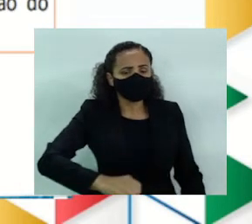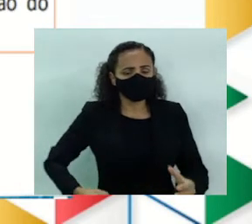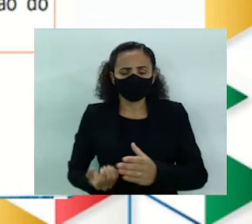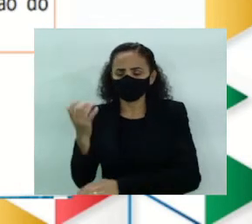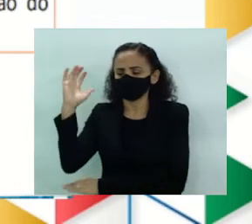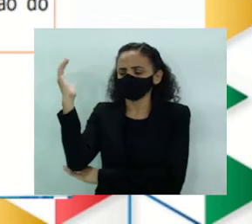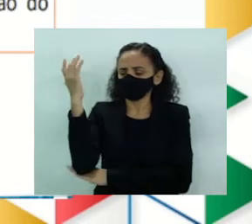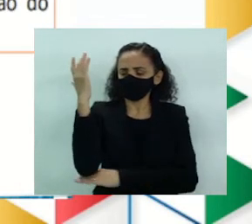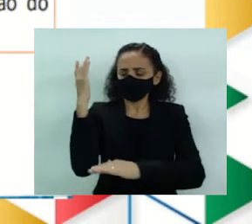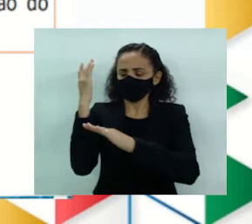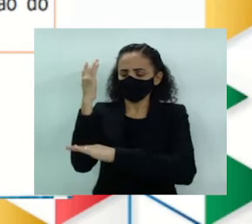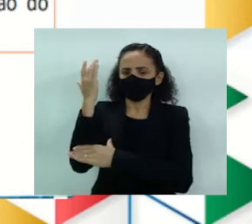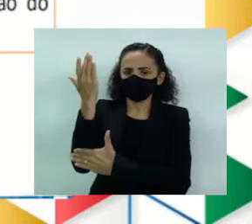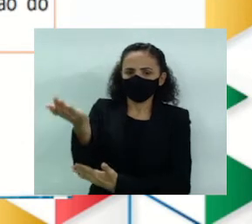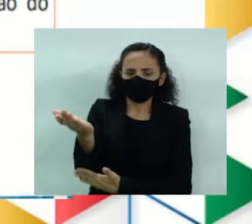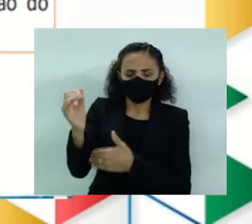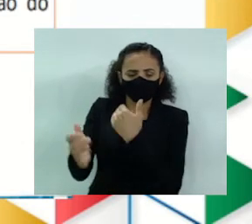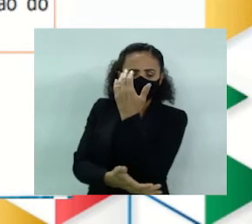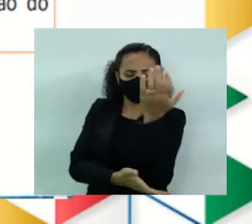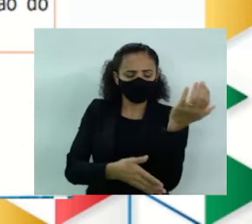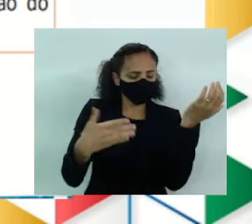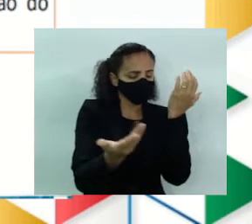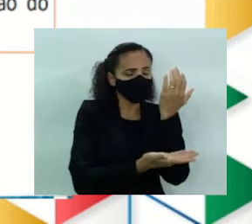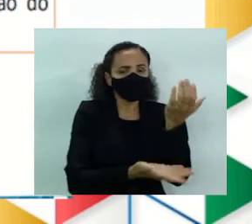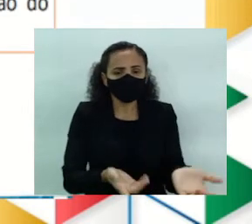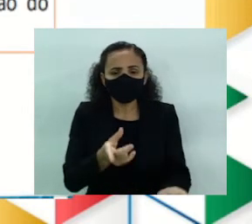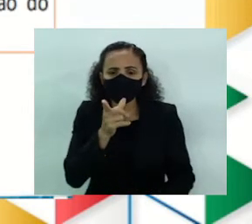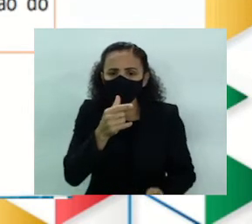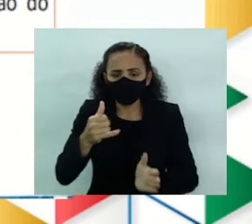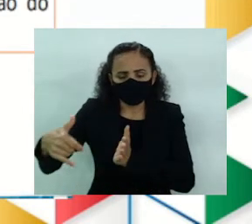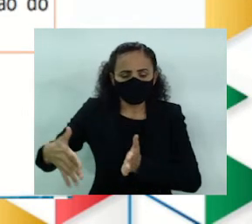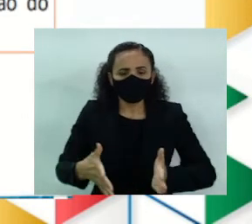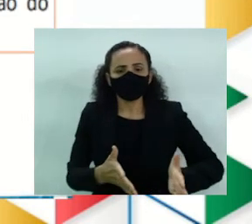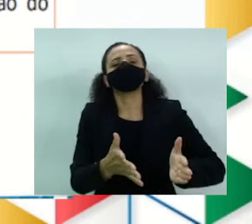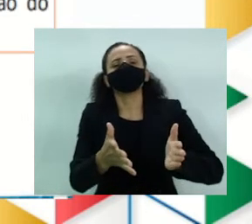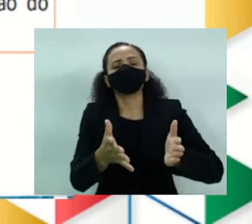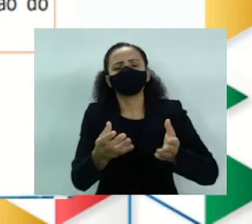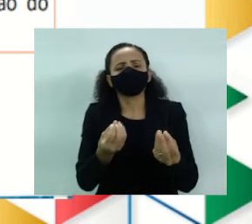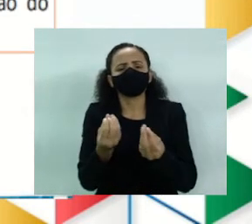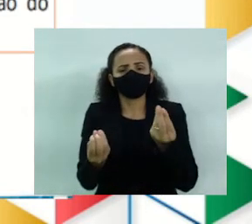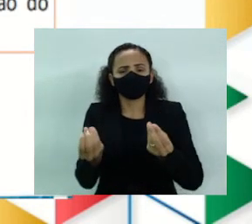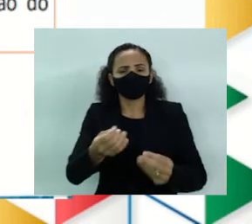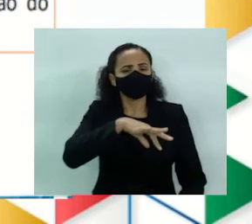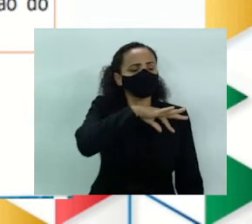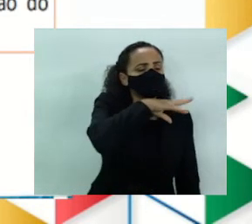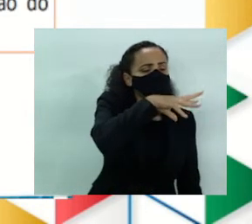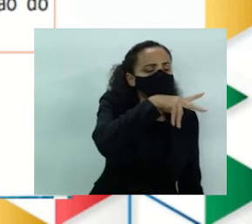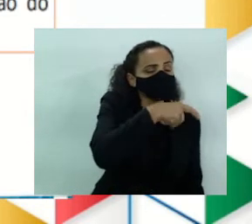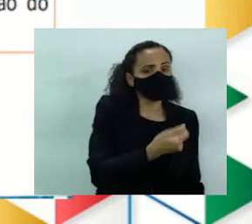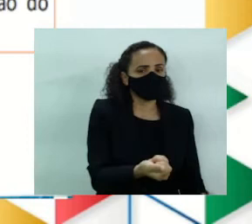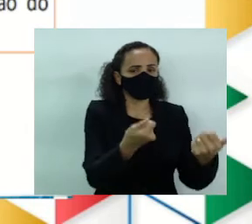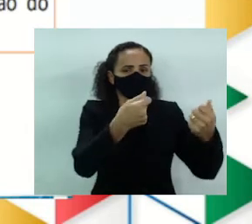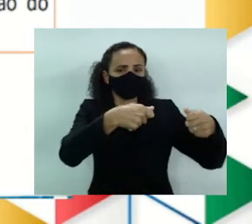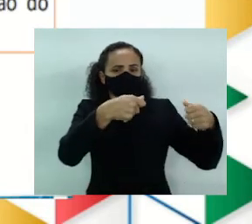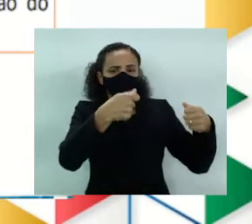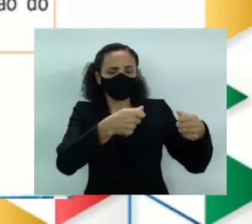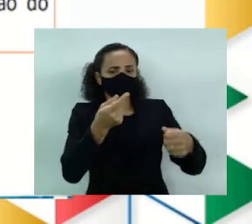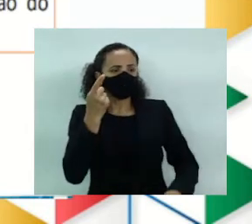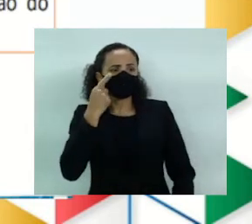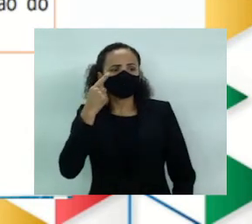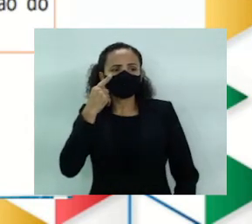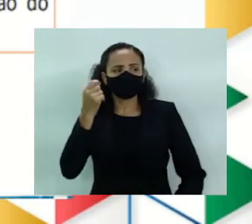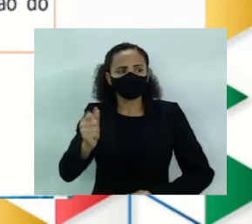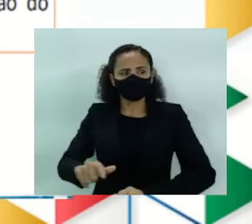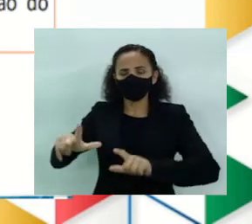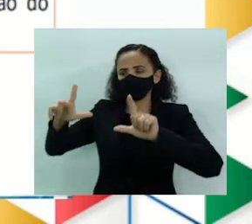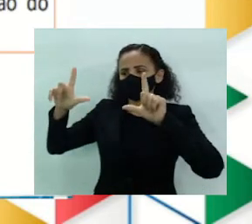florestas, rios e aos seres que habitam esses ambientes, o que inclui animais, vegetais e ao próprio ser humano. Se vocês observarem na tela, existe